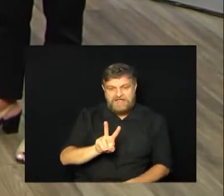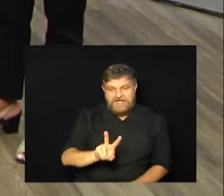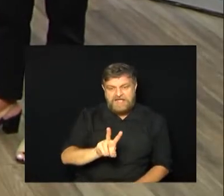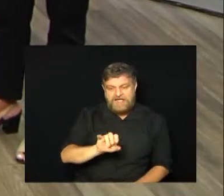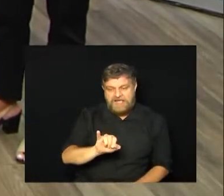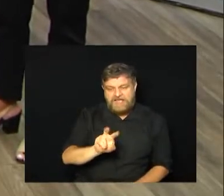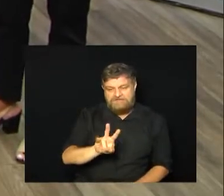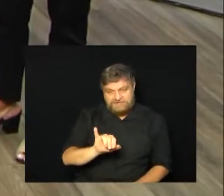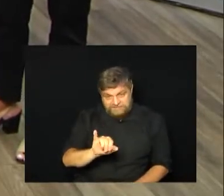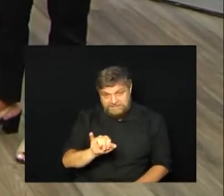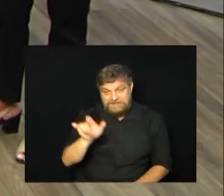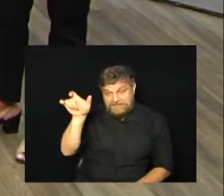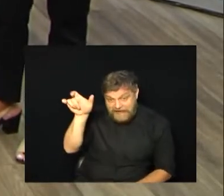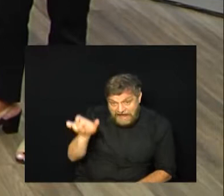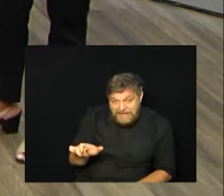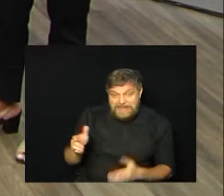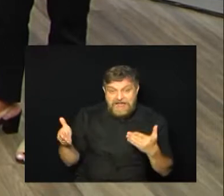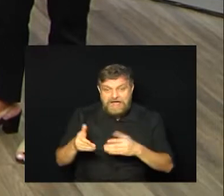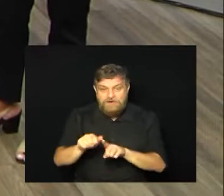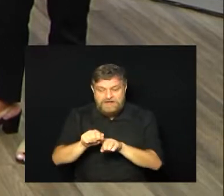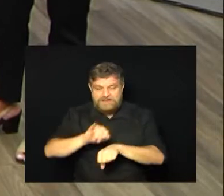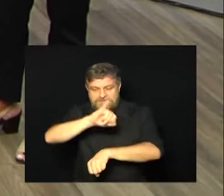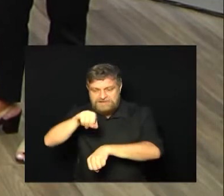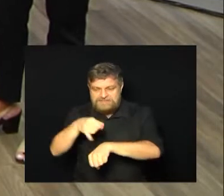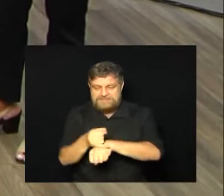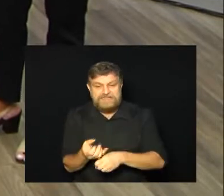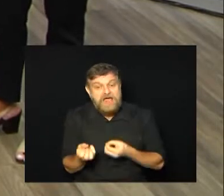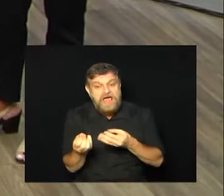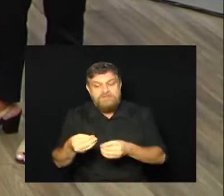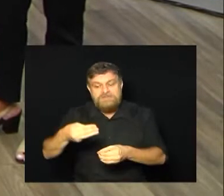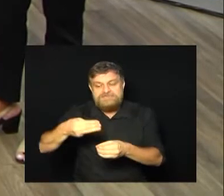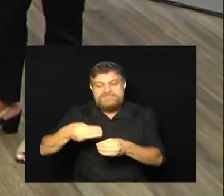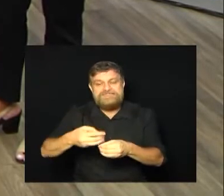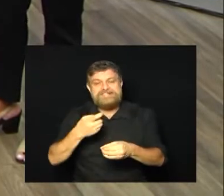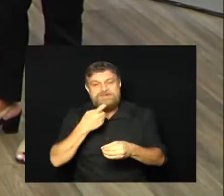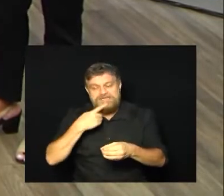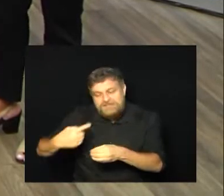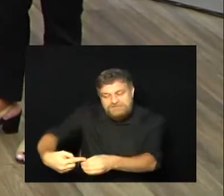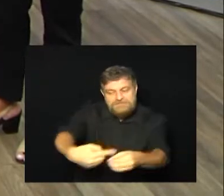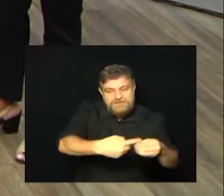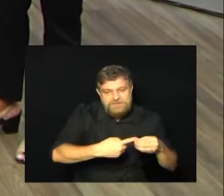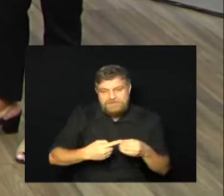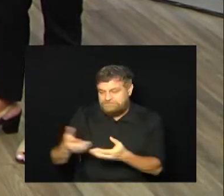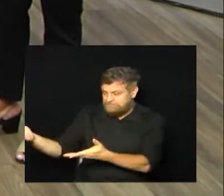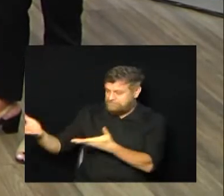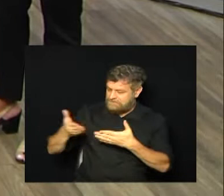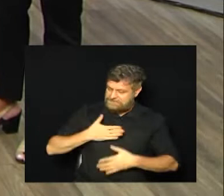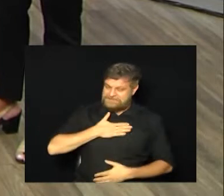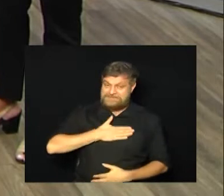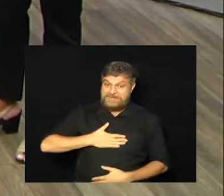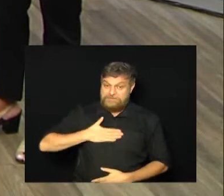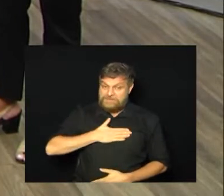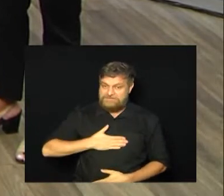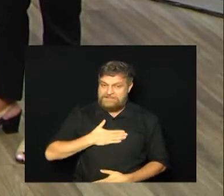nossos estúdios. Ela que vai comandar agora no mês de janeiro as notícias da metrópole de Campinas. Então, Vivi, seja